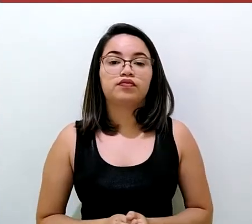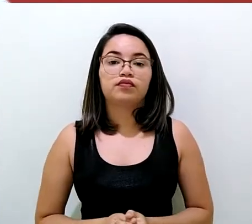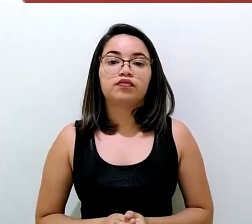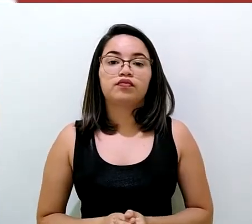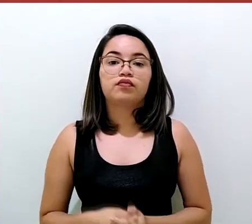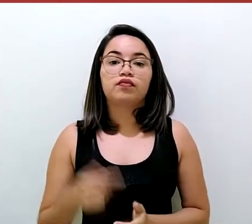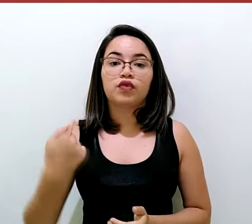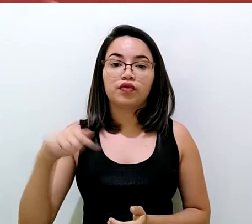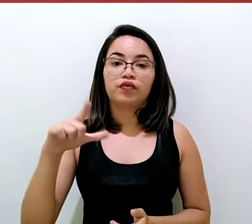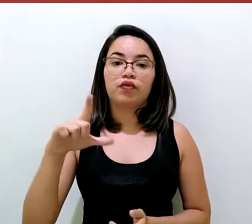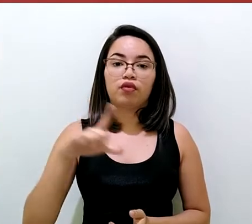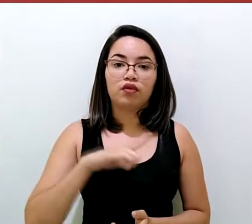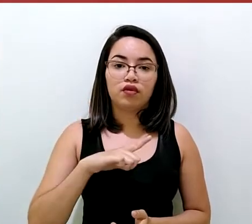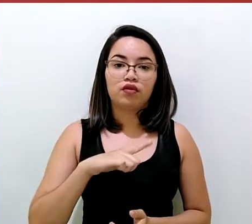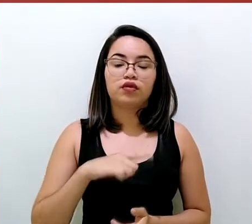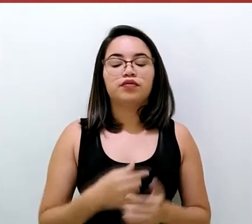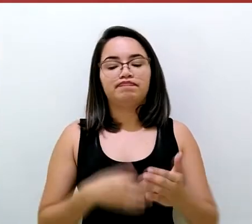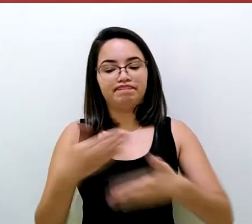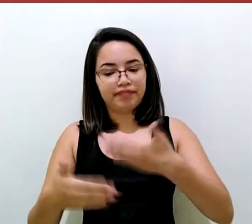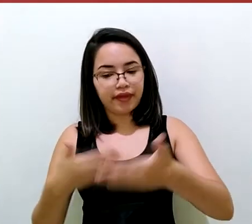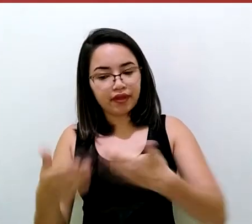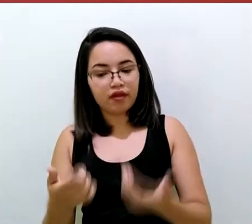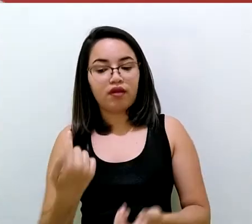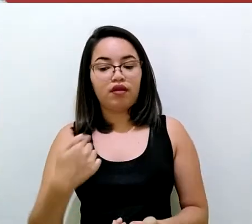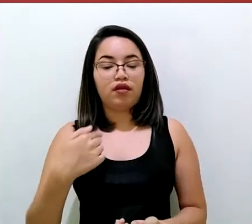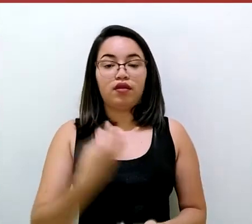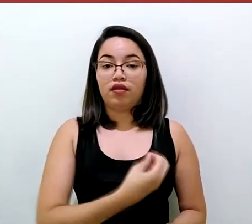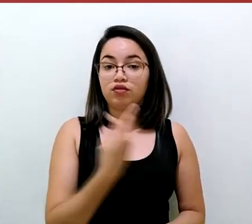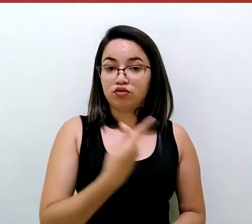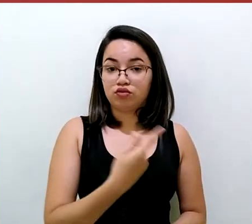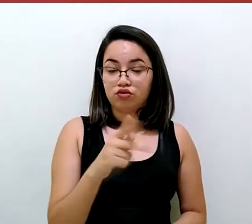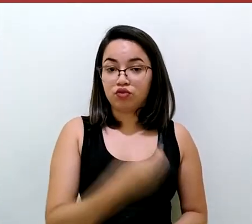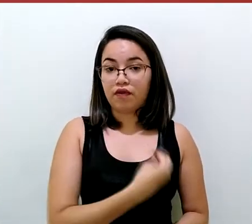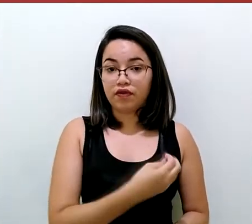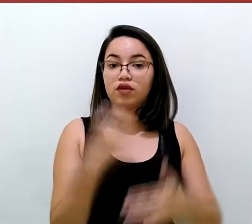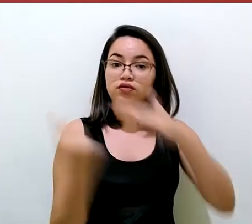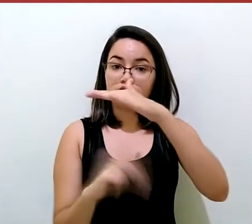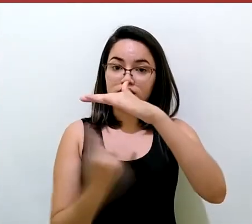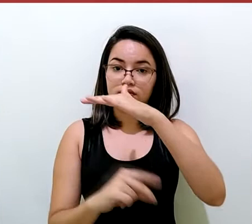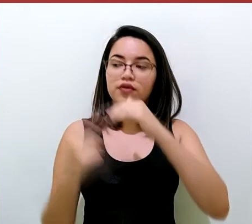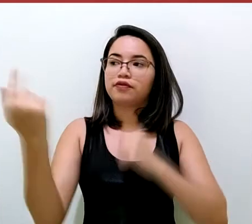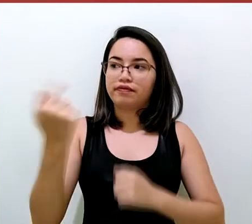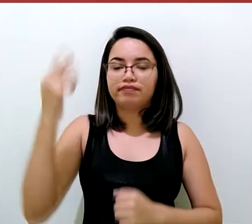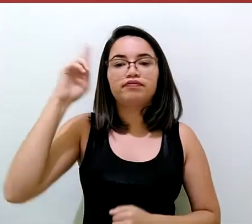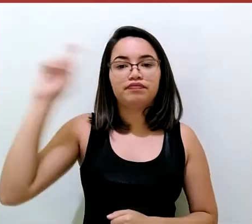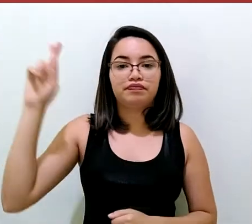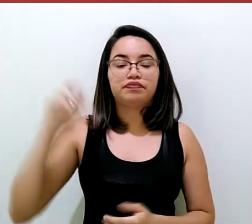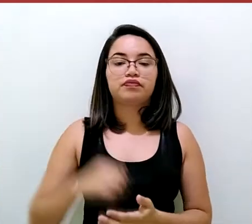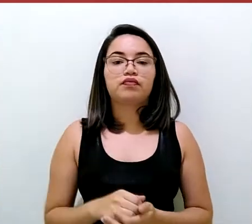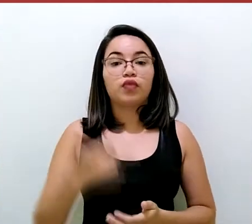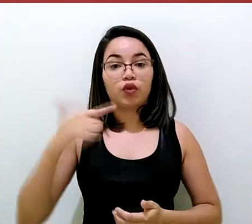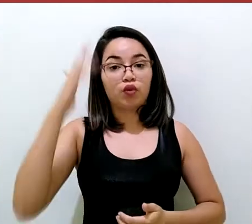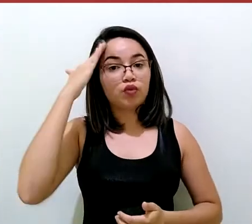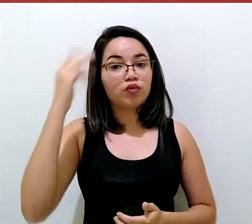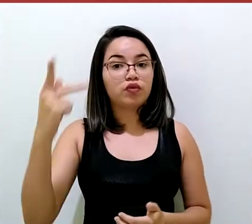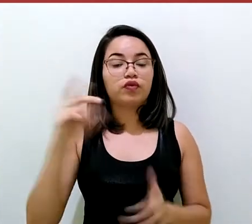que vão ter que lidar na sua vida, e a disciplina que vem do Senhor. Ainda em